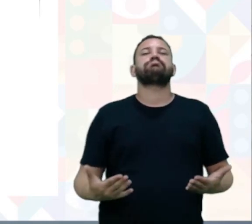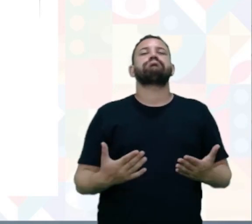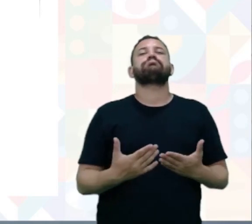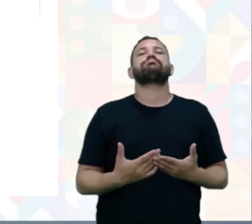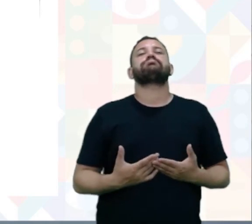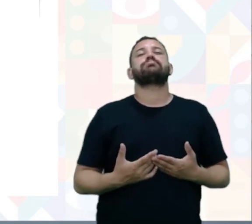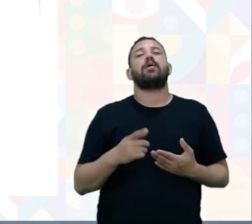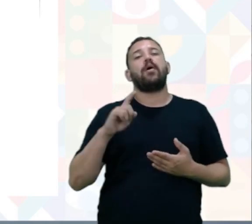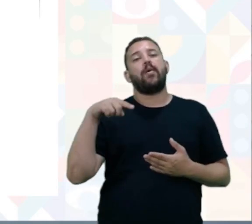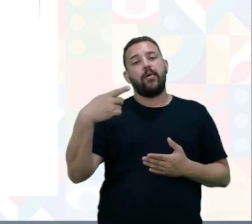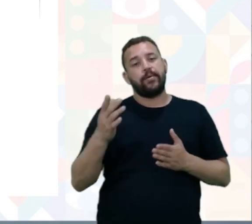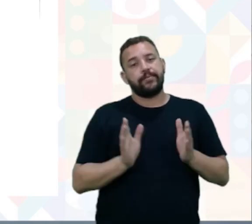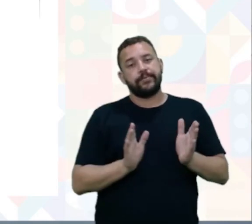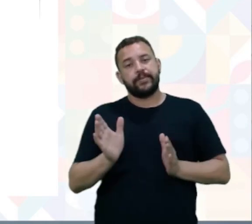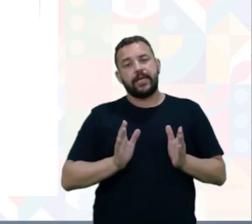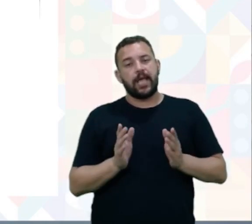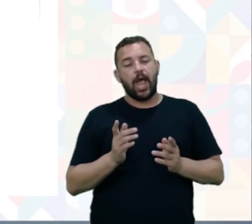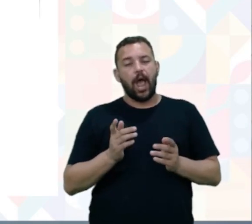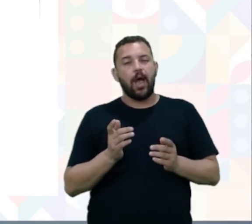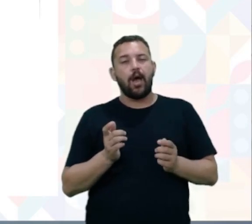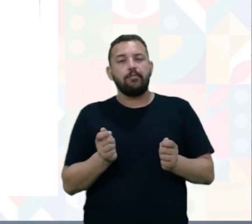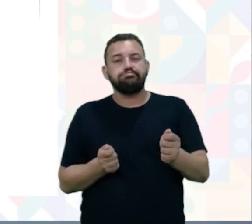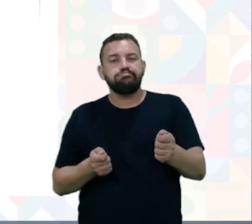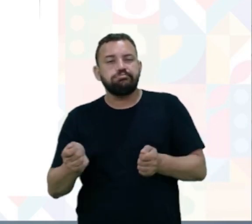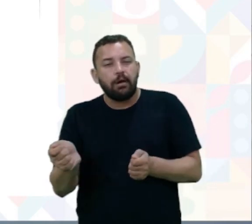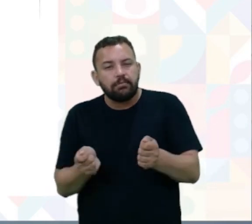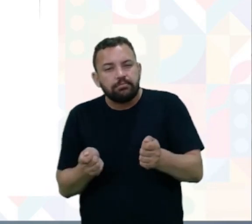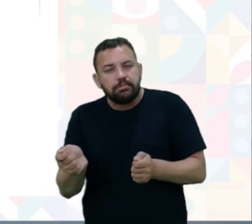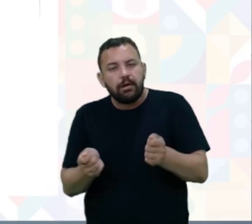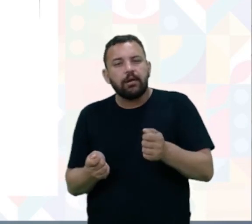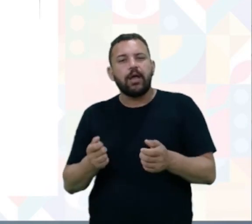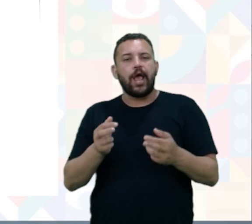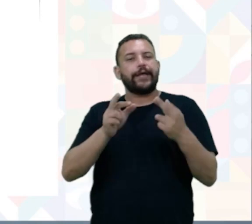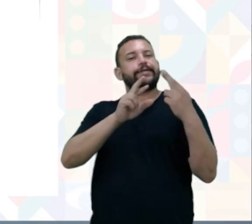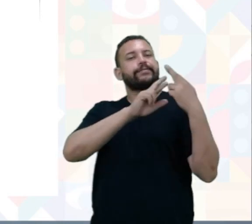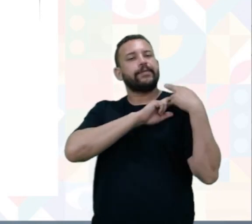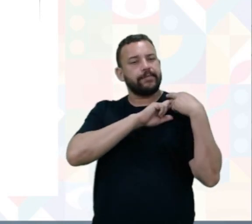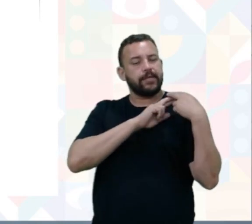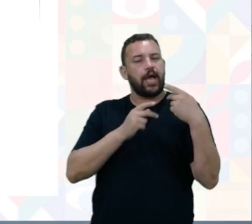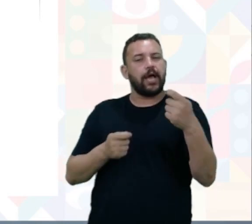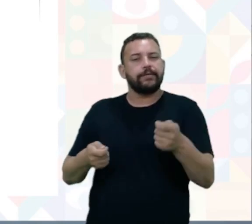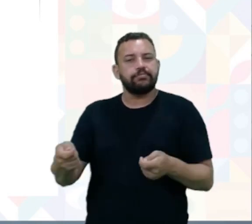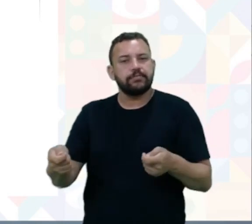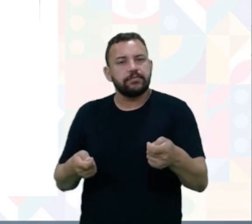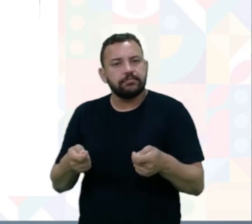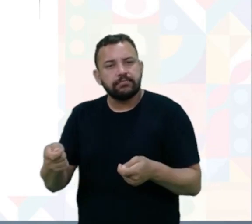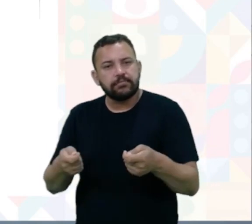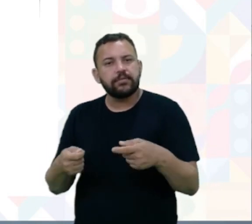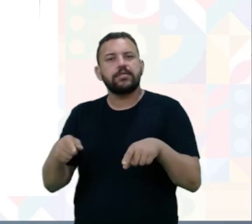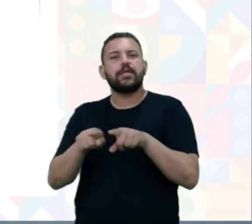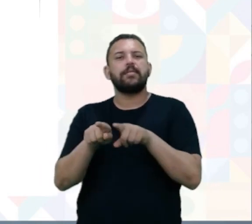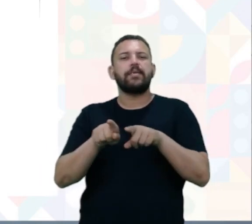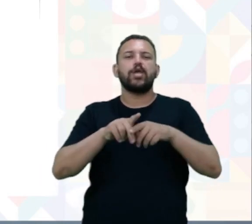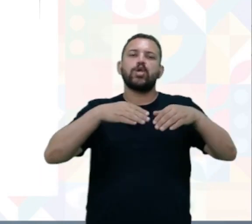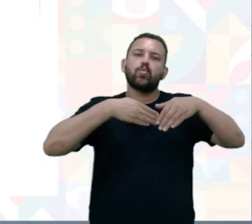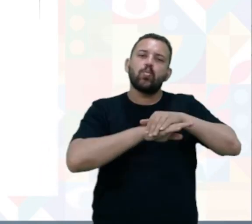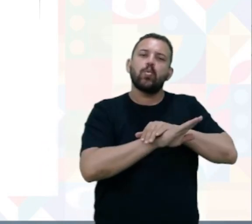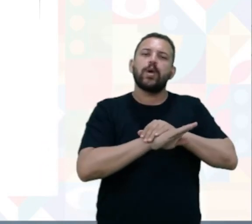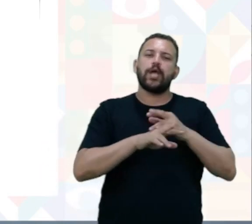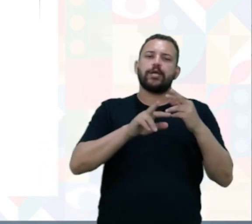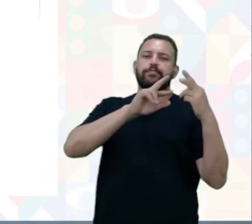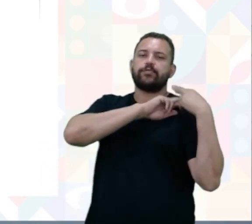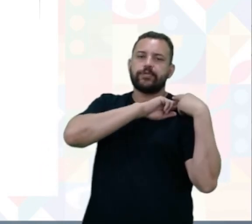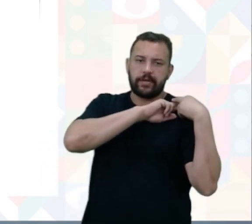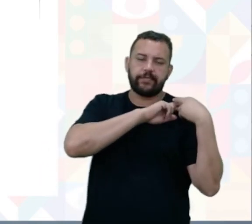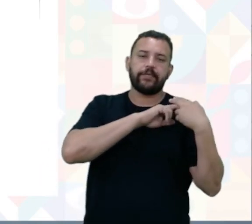se refere ao controle, ou seja, a responsabilidade pelo controle e pelo estoque. É